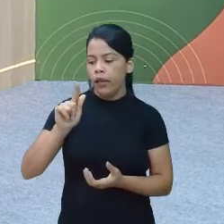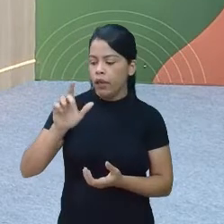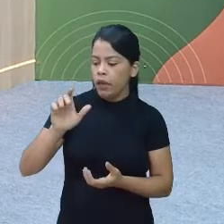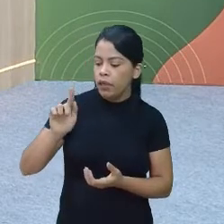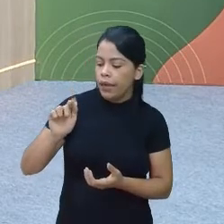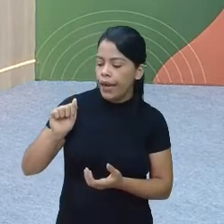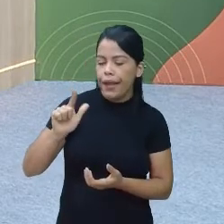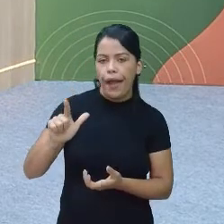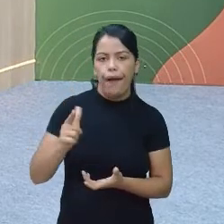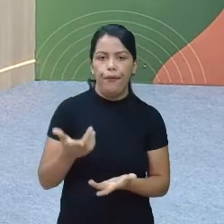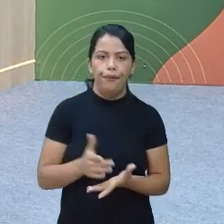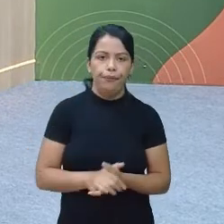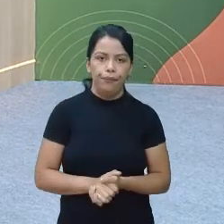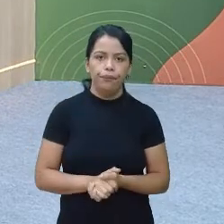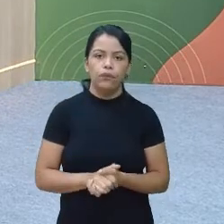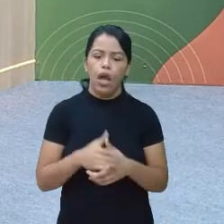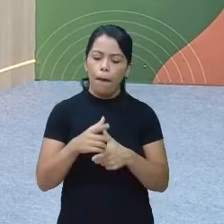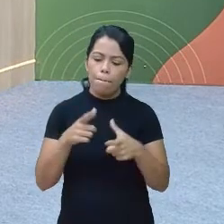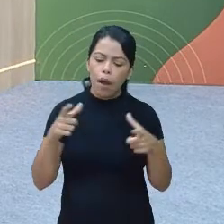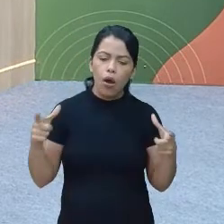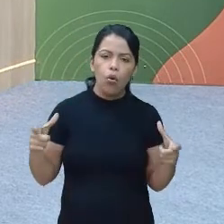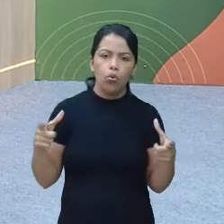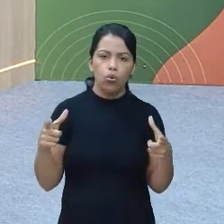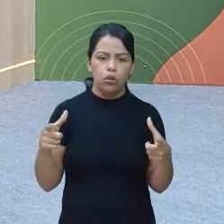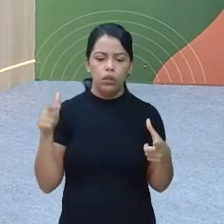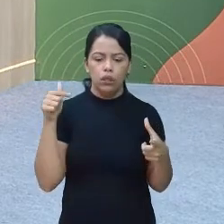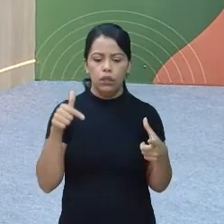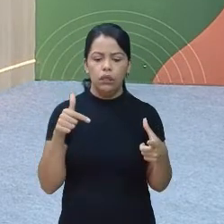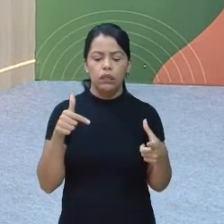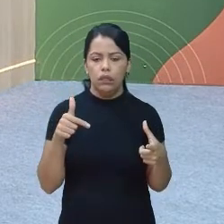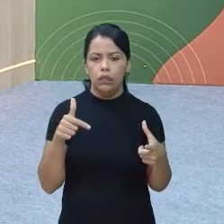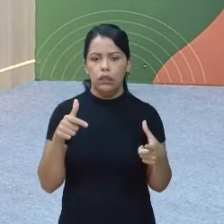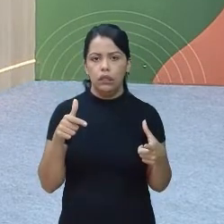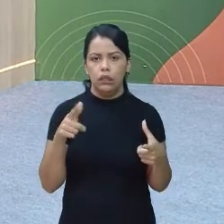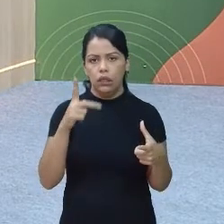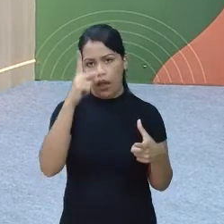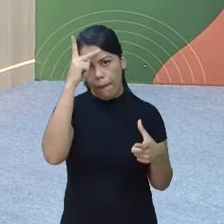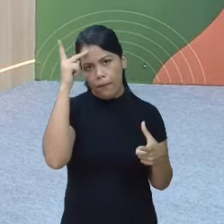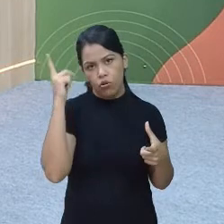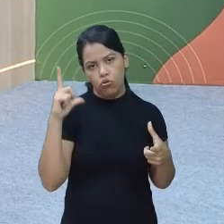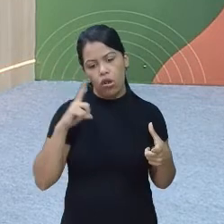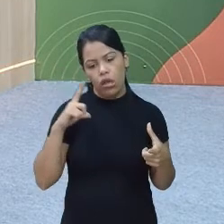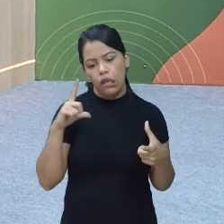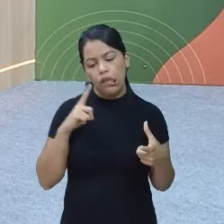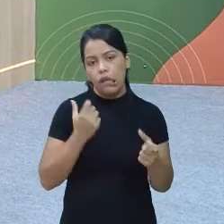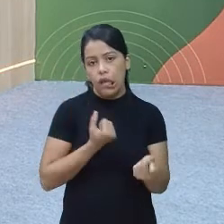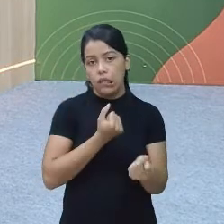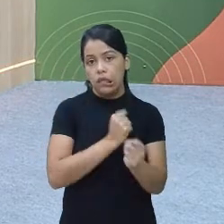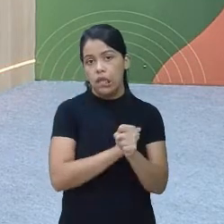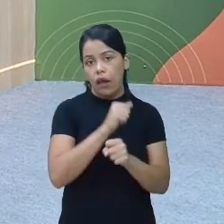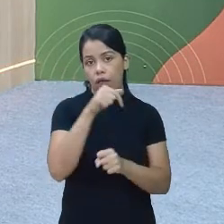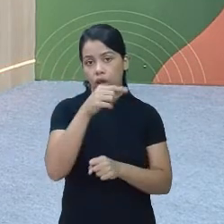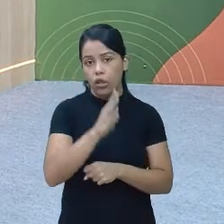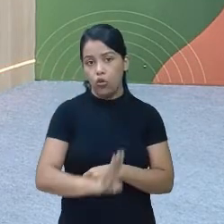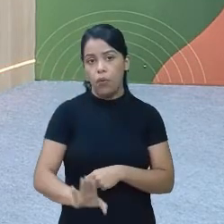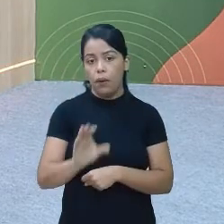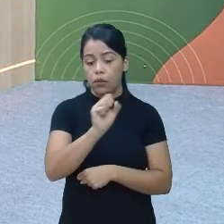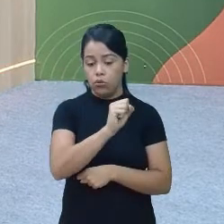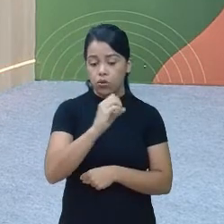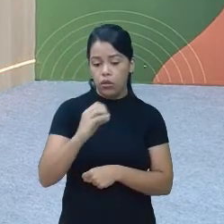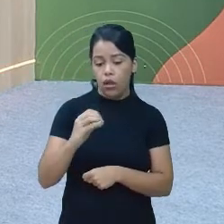parte considerável, né, vamos dizer a maior parte, da posse escrava no Brasil no século